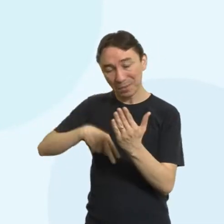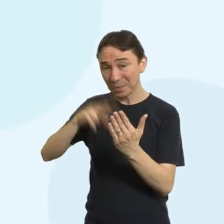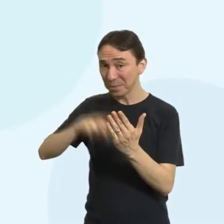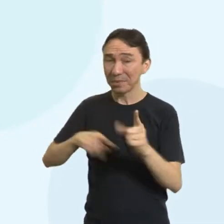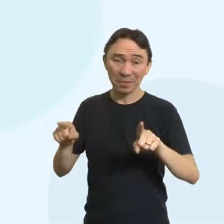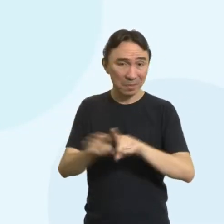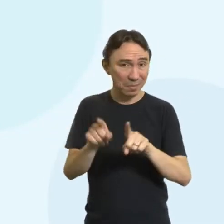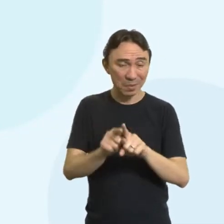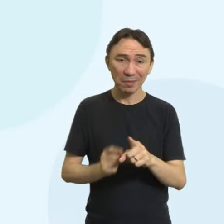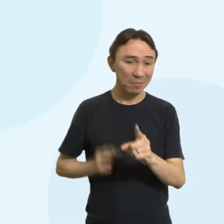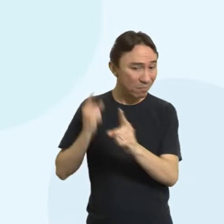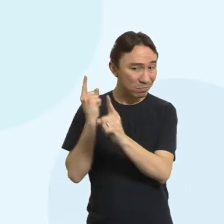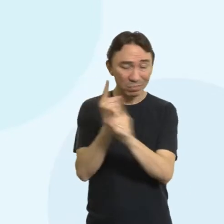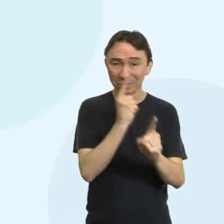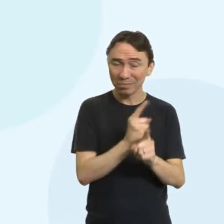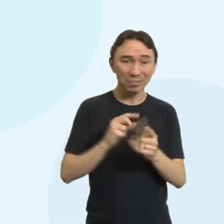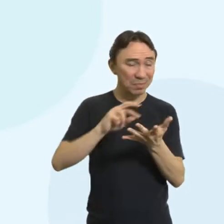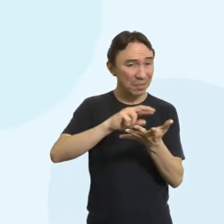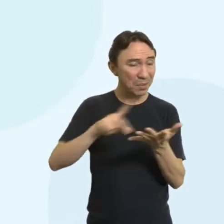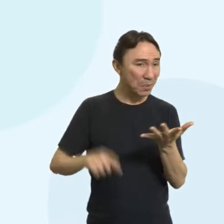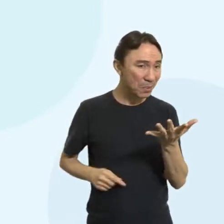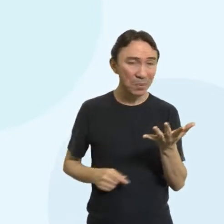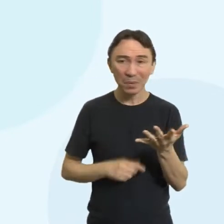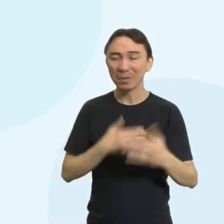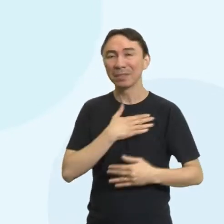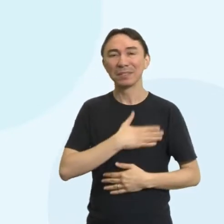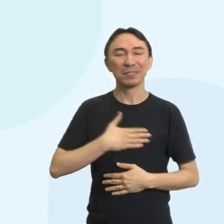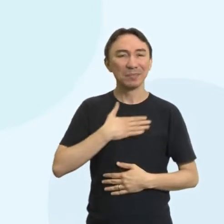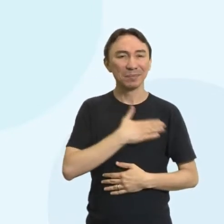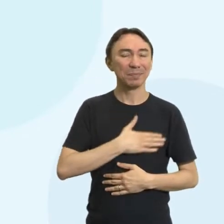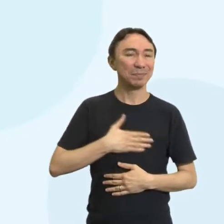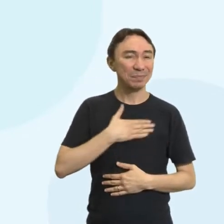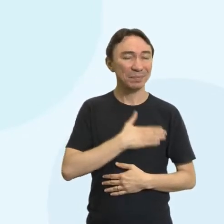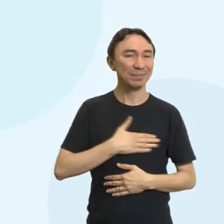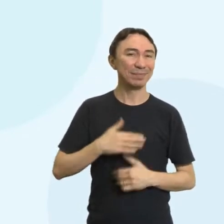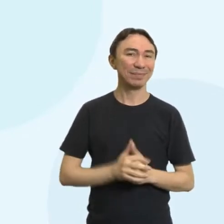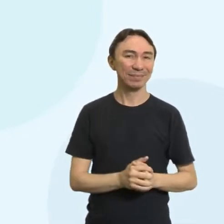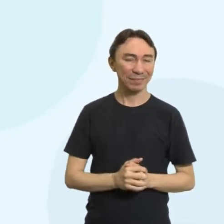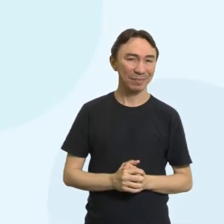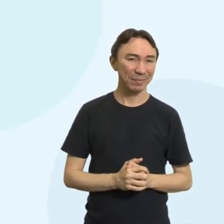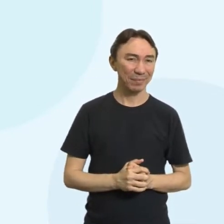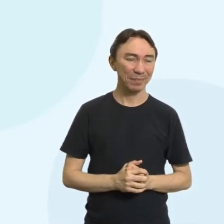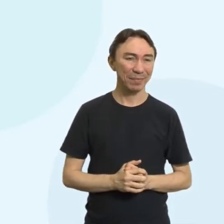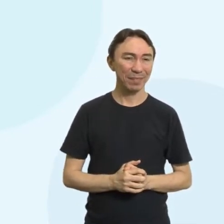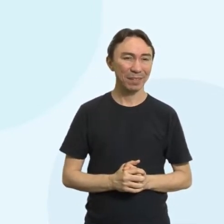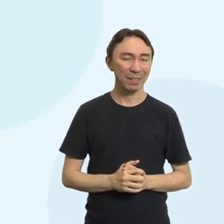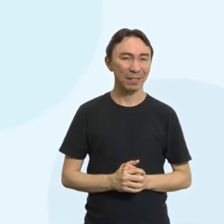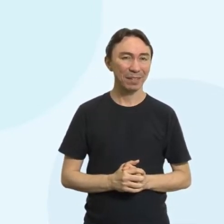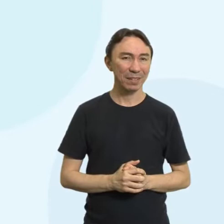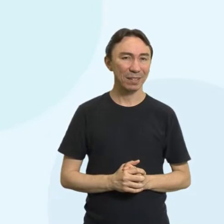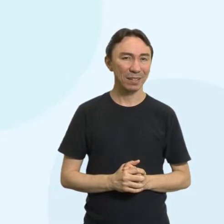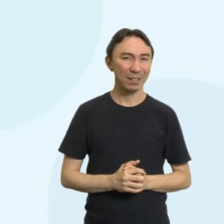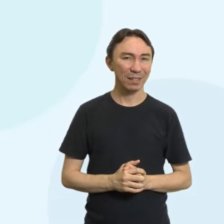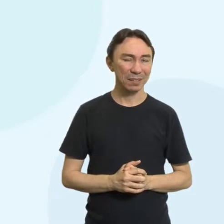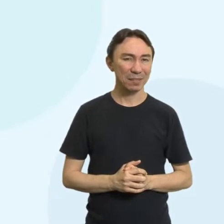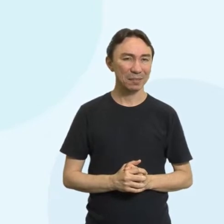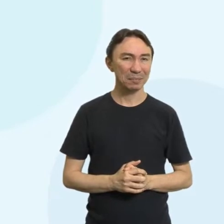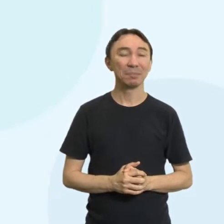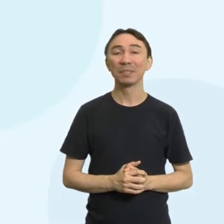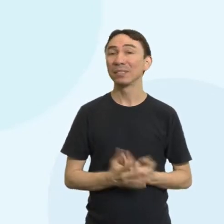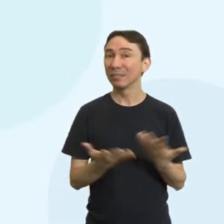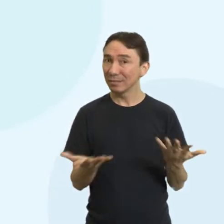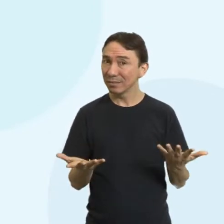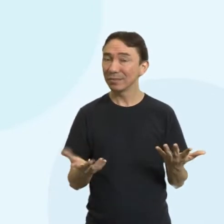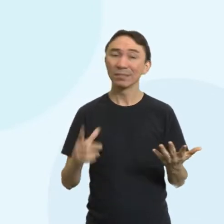conhecimentos, prazer e diversão. Mas essa prática requer alguns processos e a ajuda de um sujeito